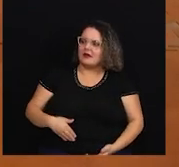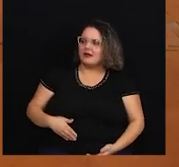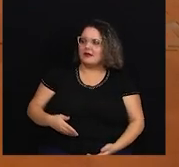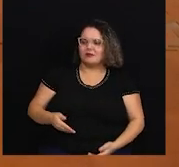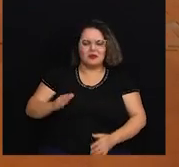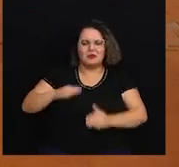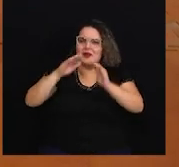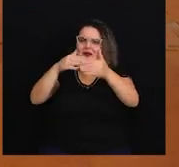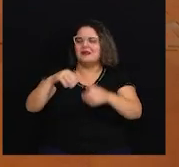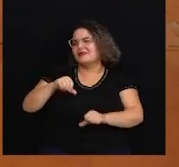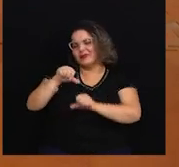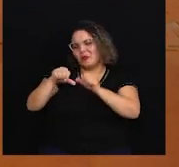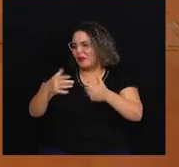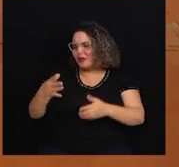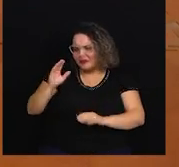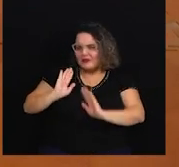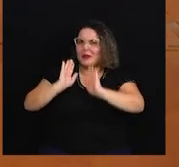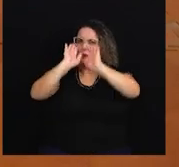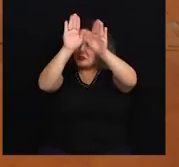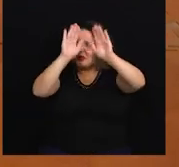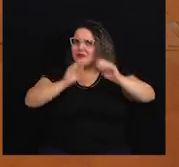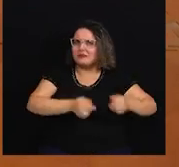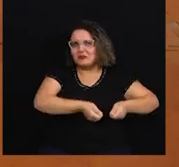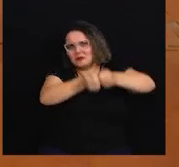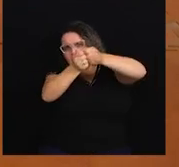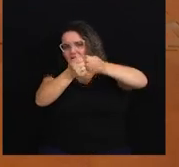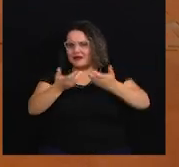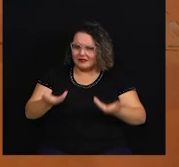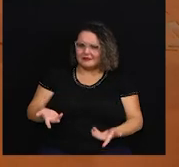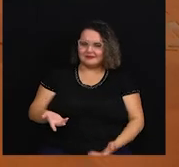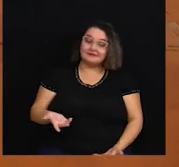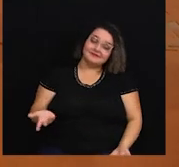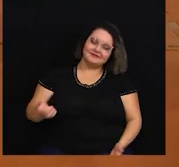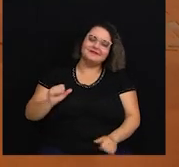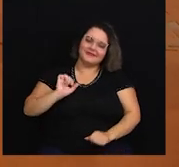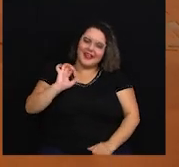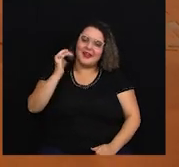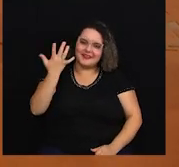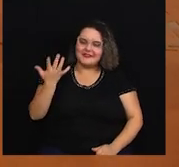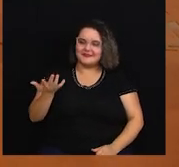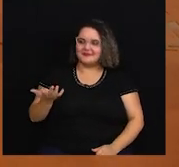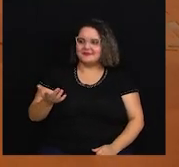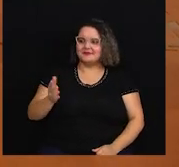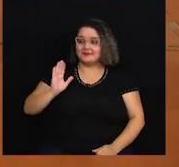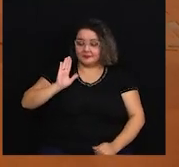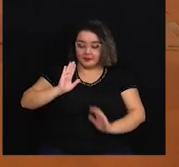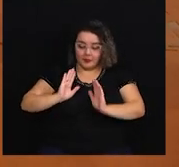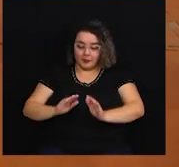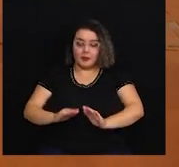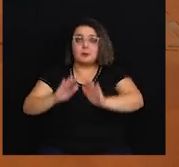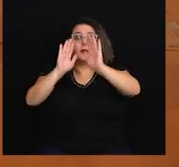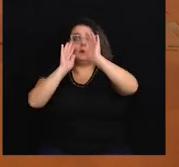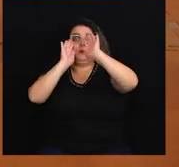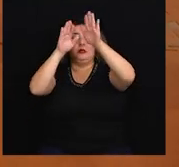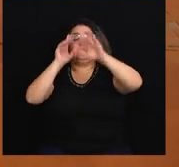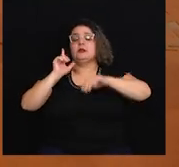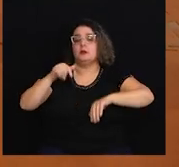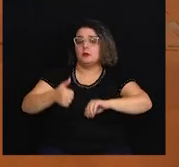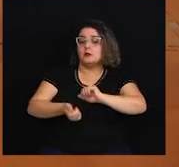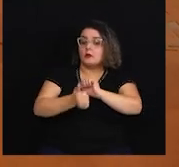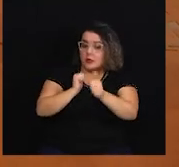virou o que virou E aí então você principalmente no basquete esta modalidade que depois você foi atleta